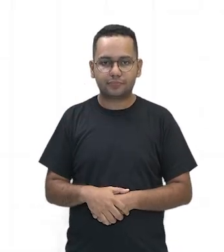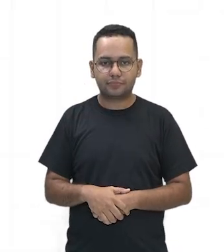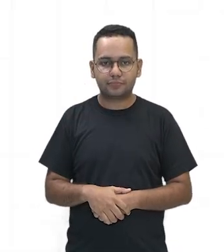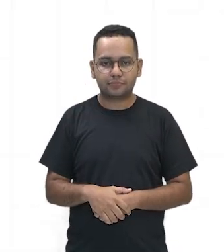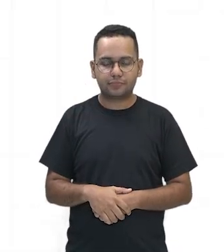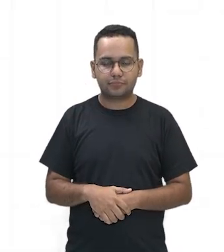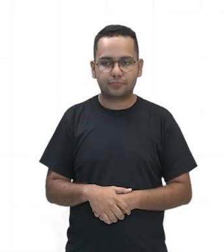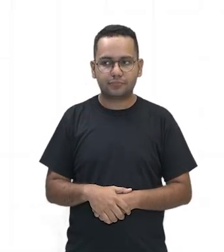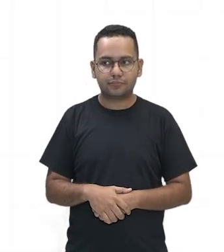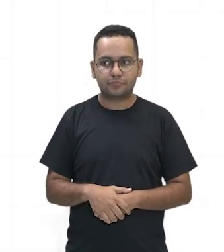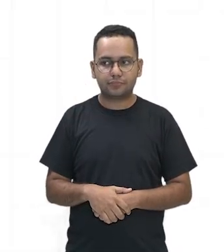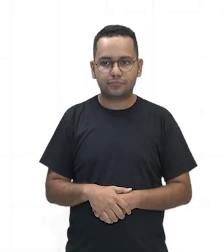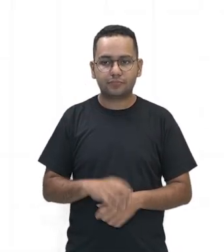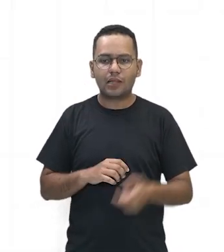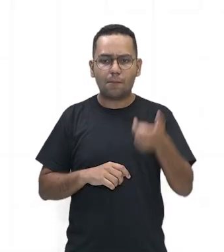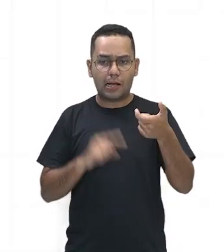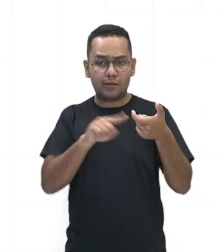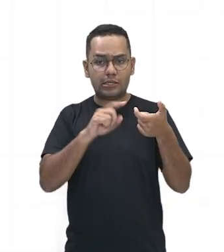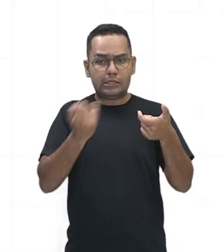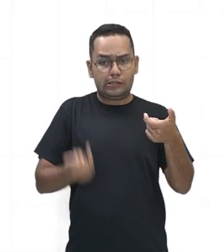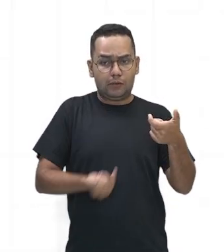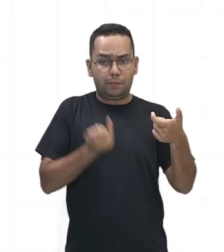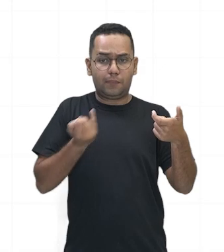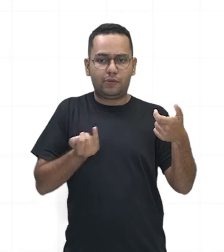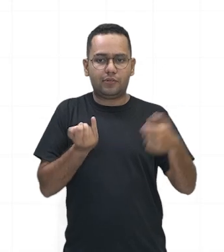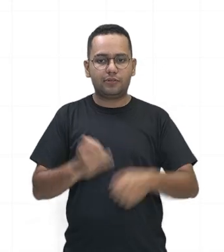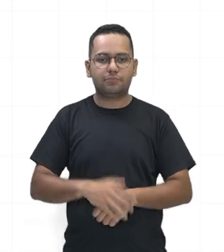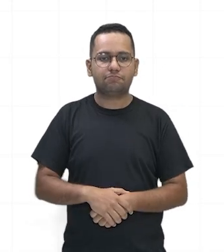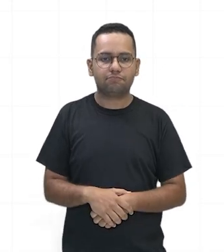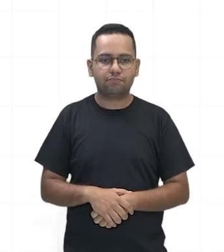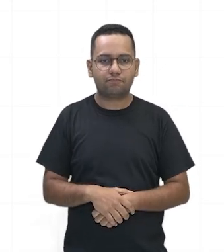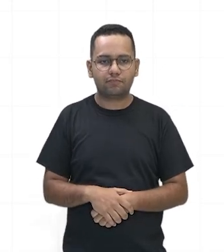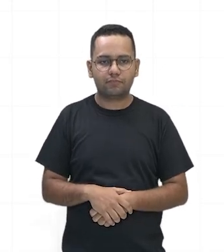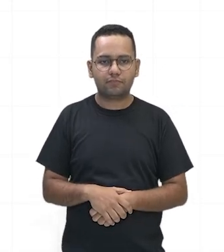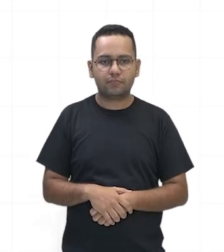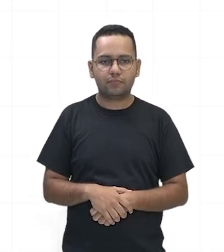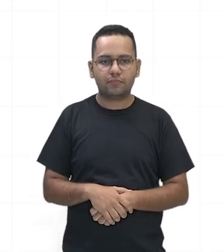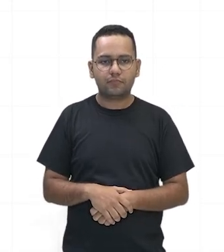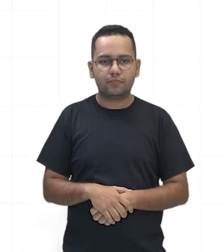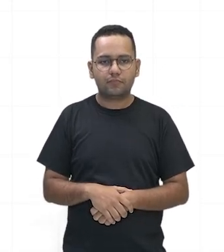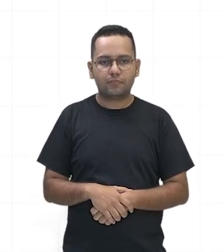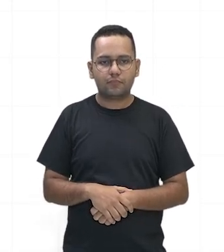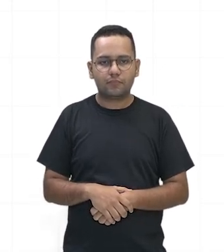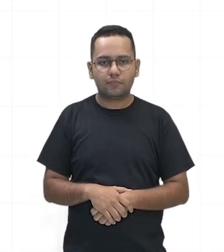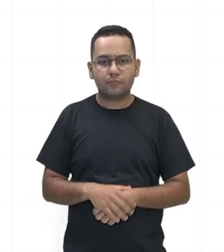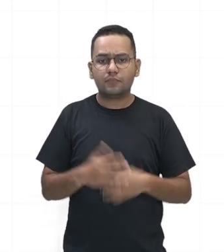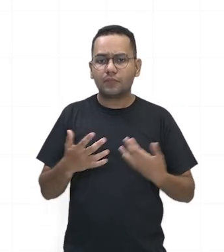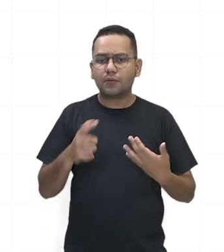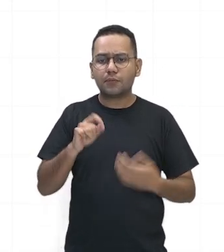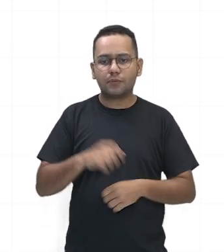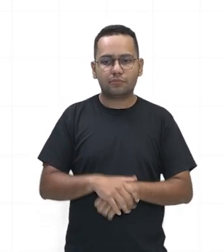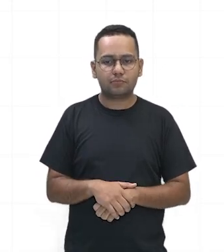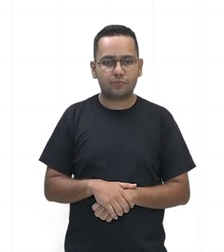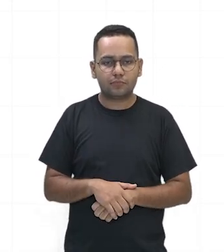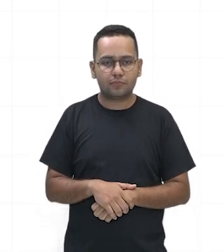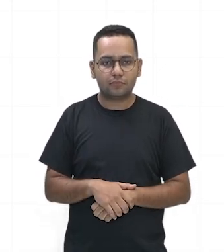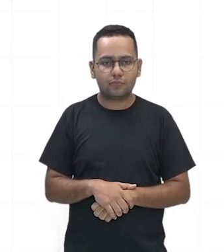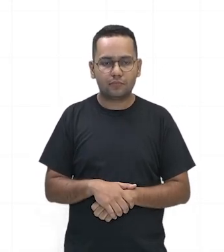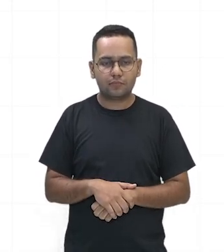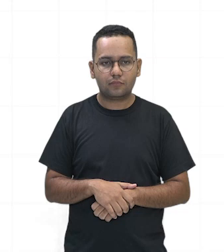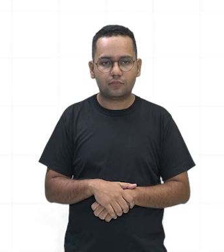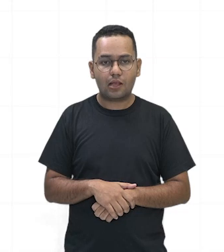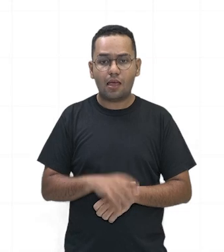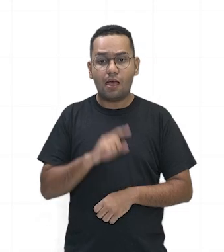Primeira coisa, a bioética ela vai procurar evitar que a vida seja afetada ou que alguns tipos de vida